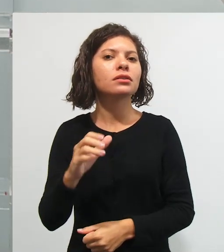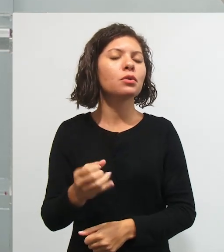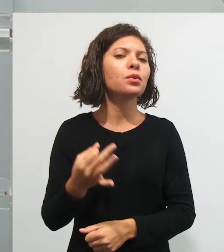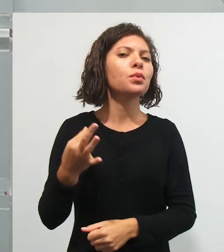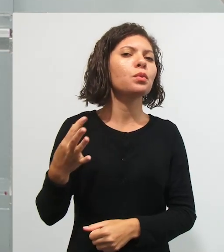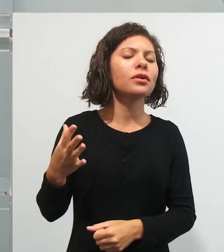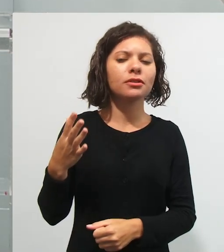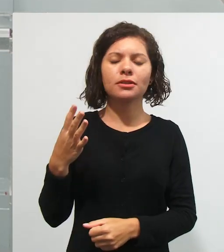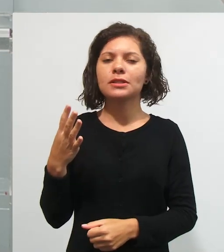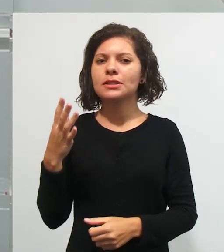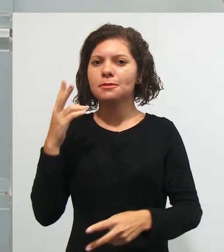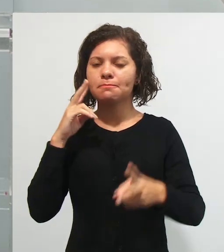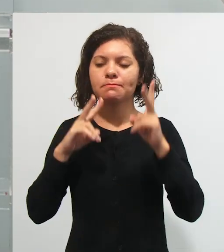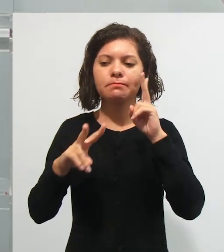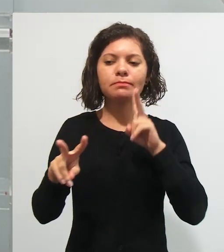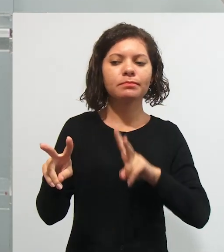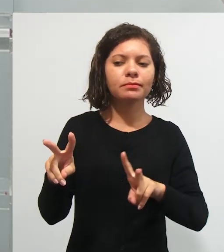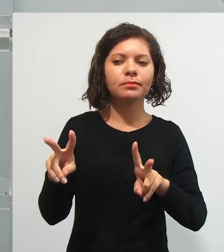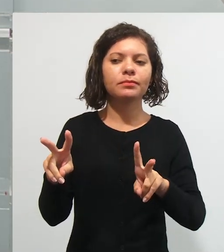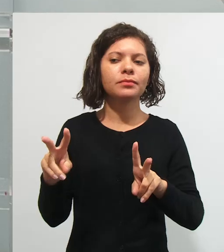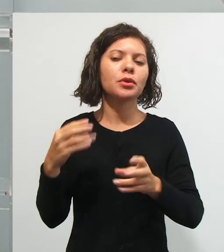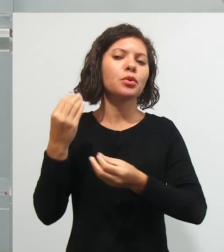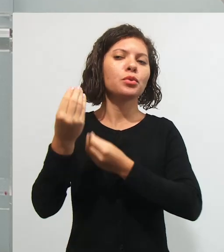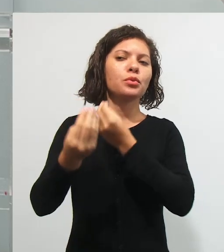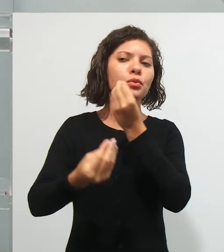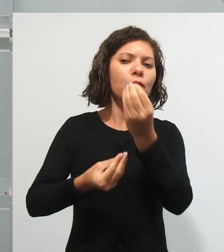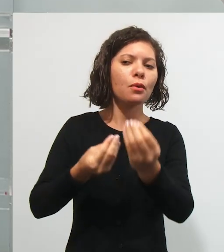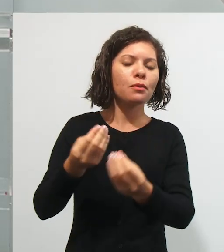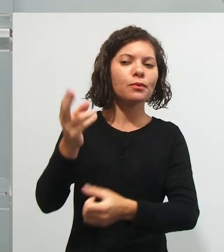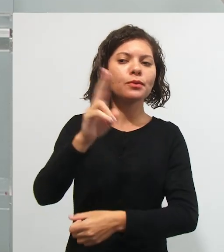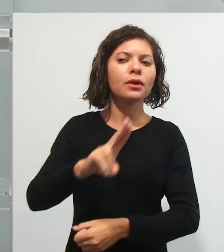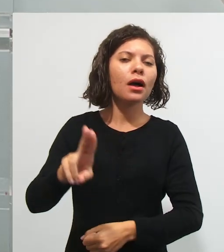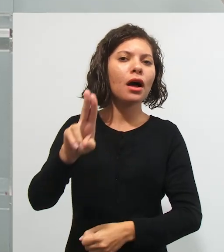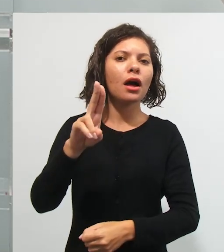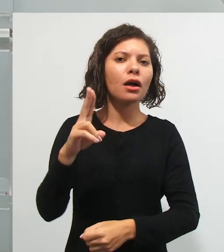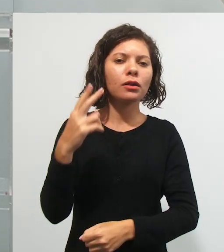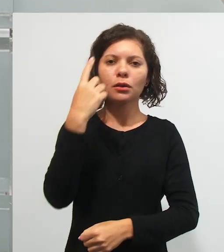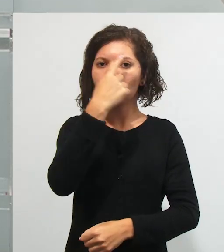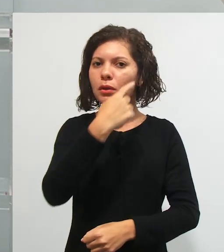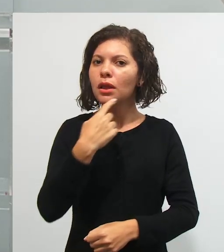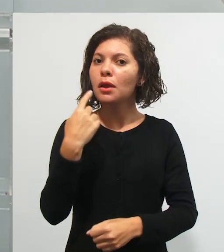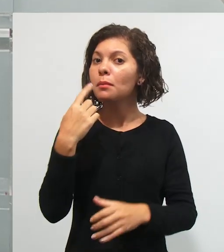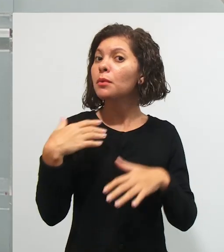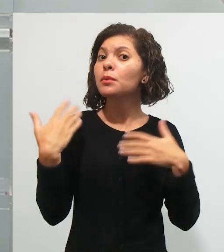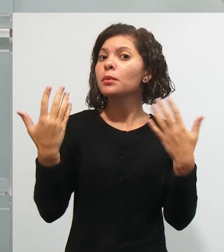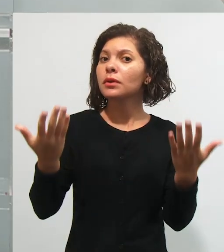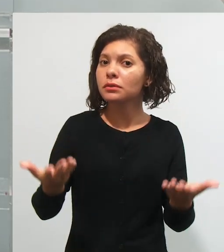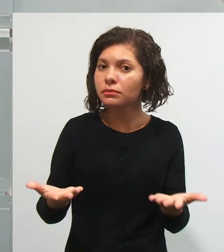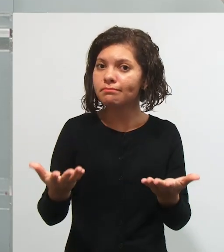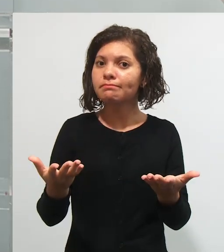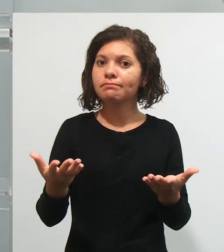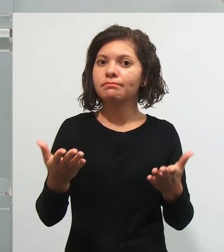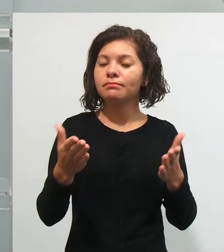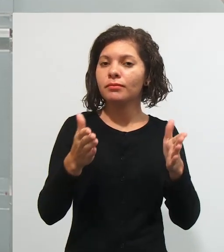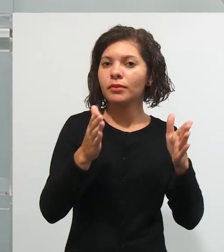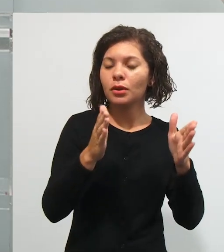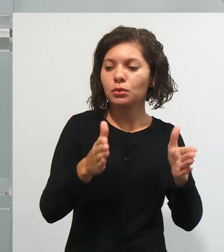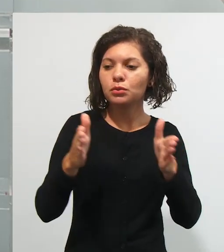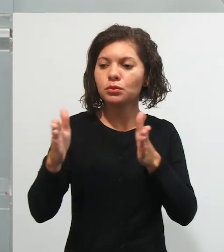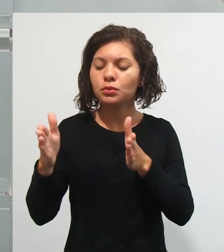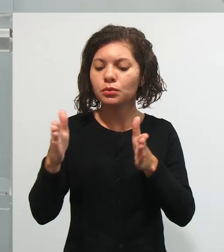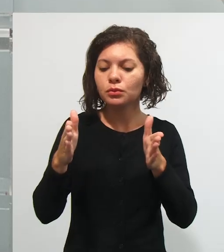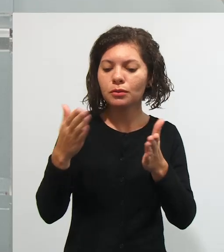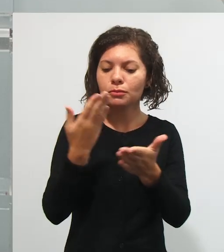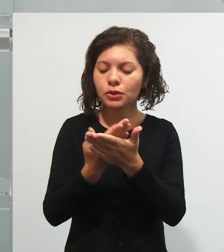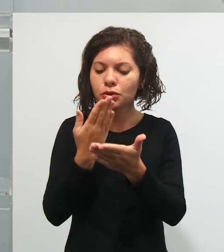os tipos de telas que foram utilizados, por quanto tempo, né? E esse lapso temporal de estudo dessas crianças foi durante quanto tempo? Foi 1